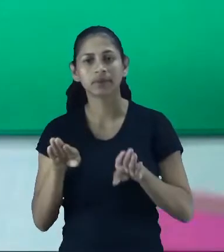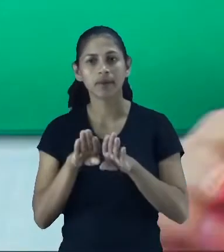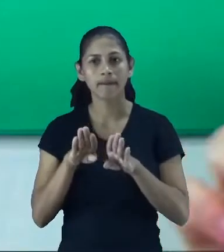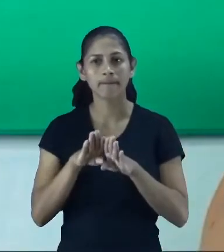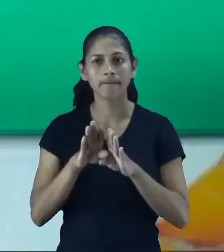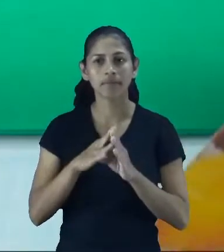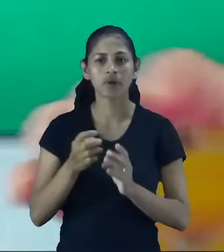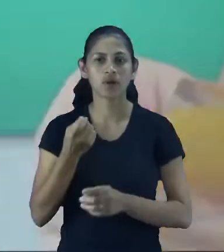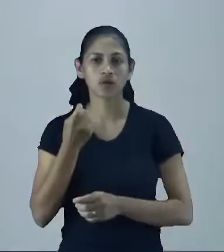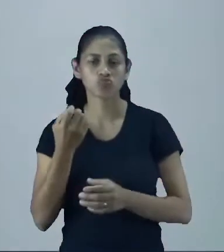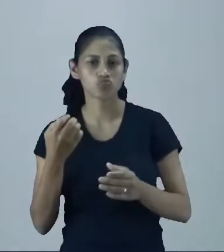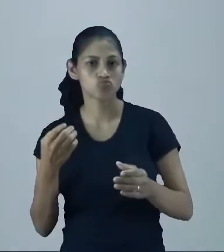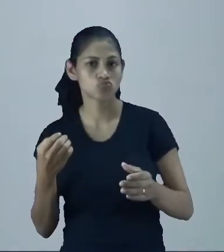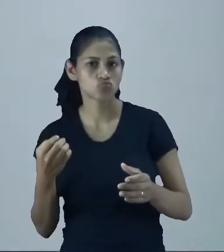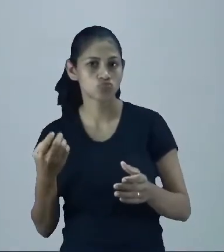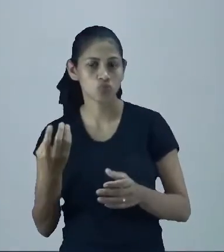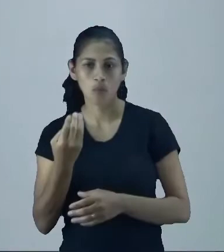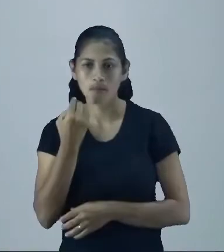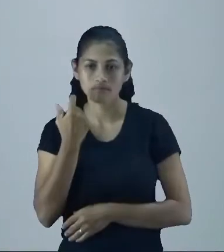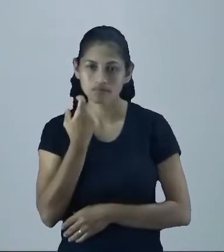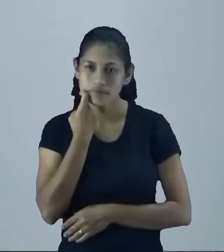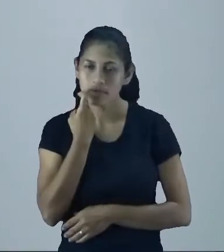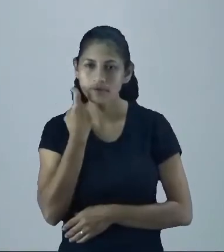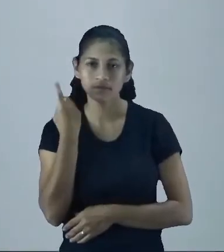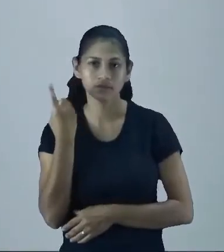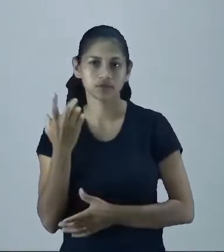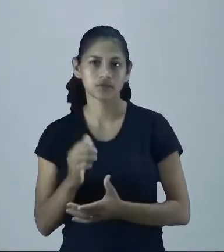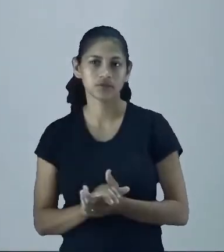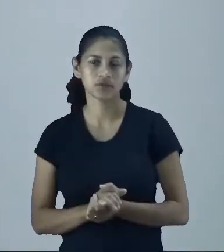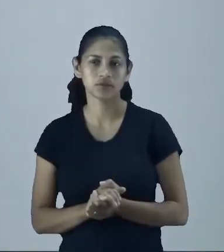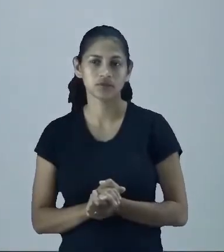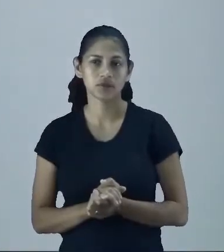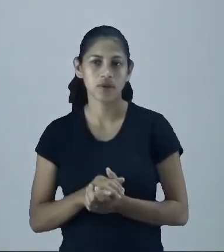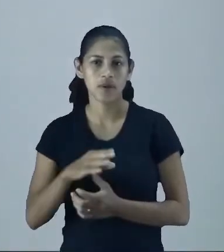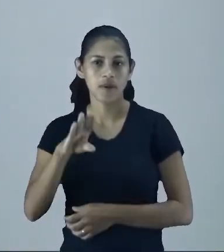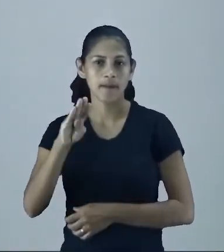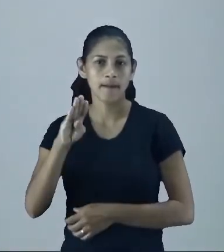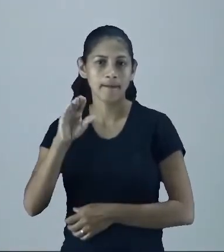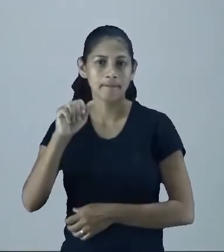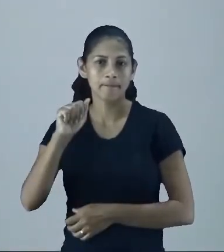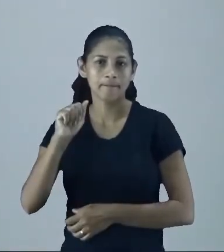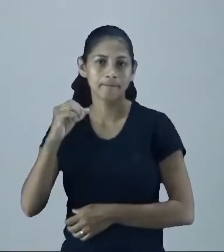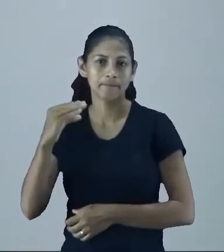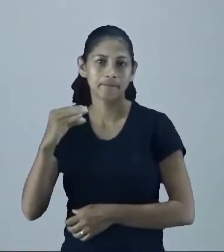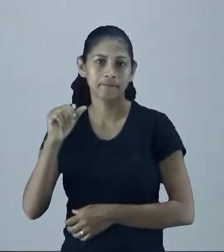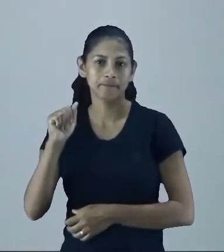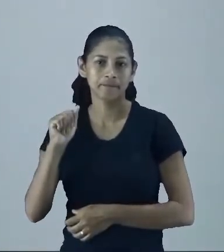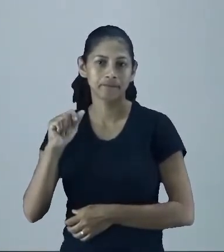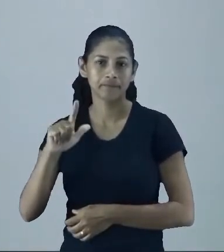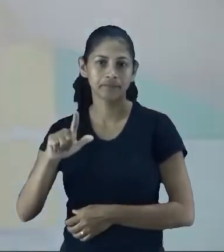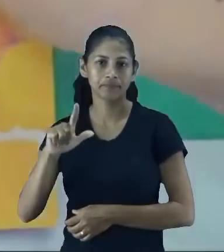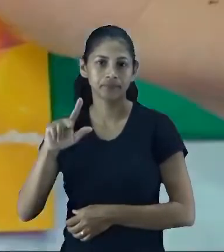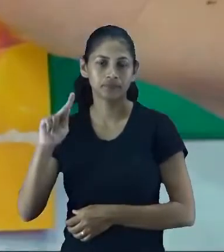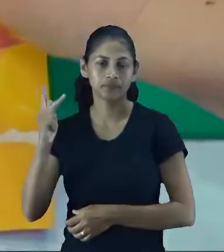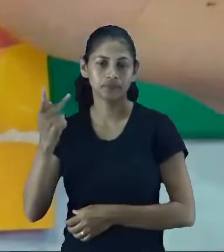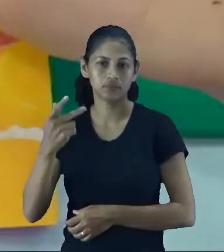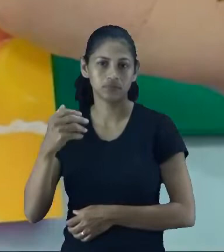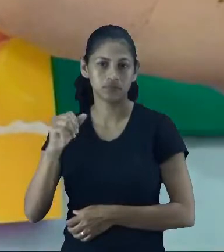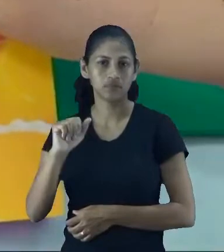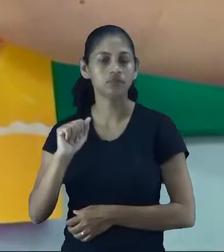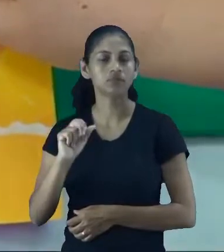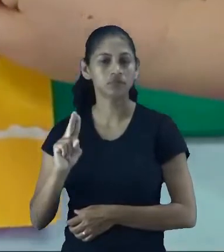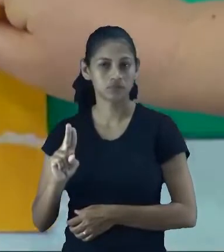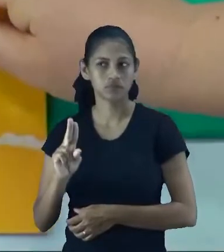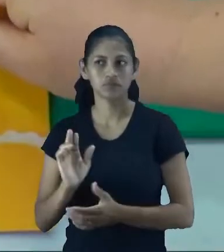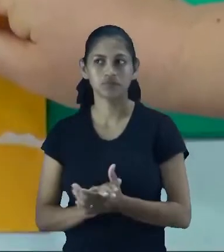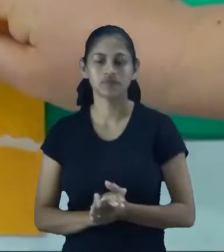eles. Também temos, né, outros tipos de doces que eles trouxeram, né? Temos aqui, que